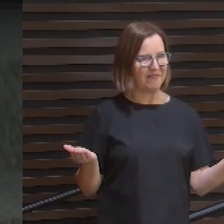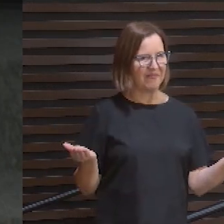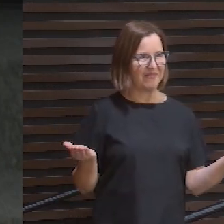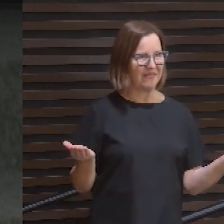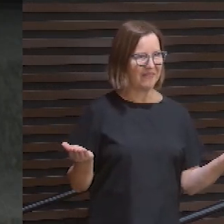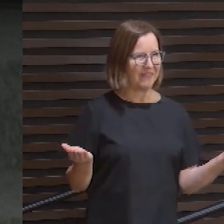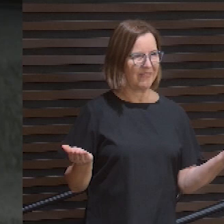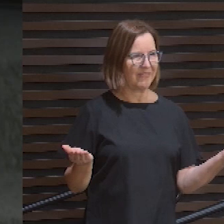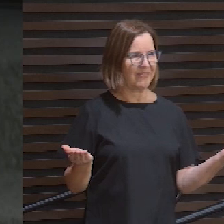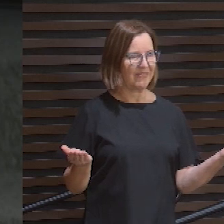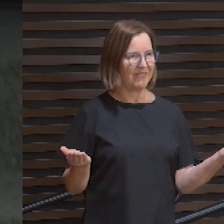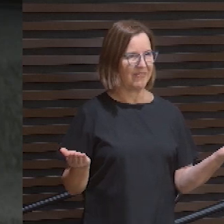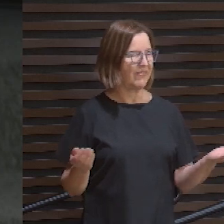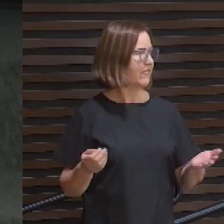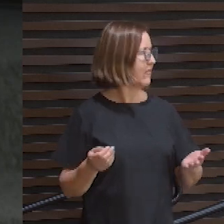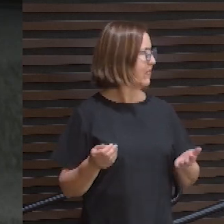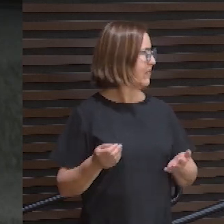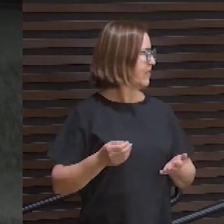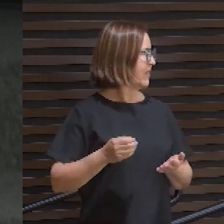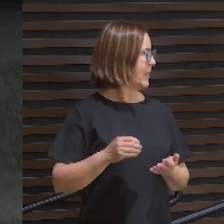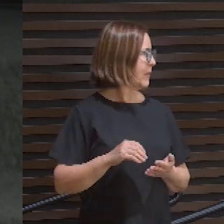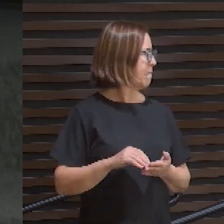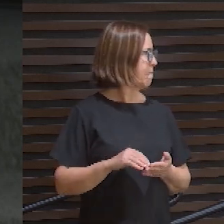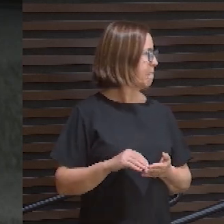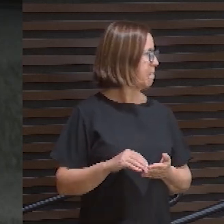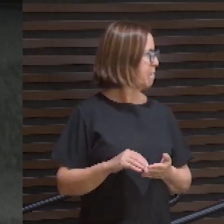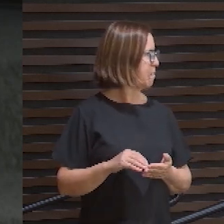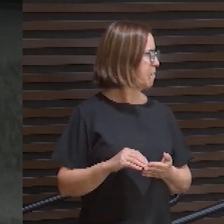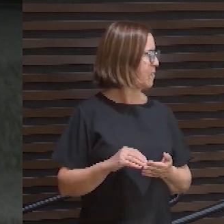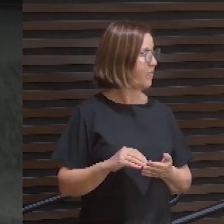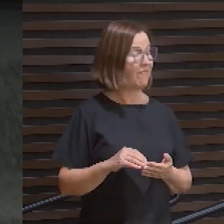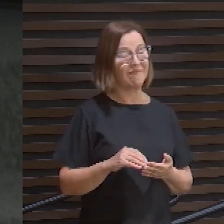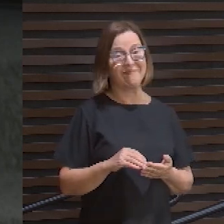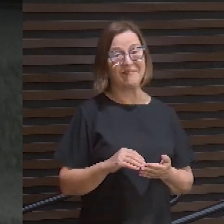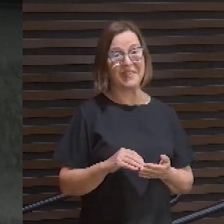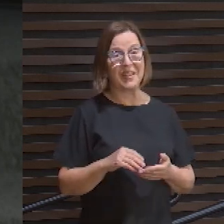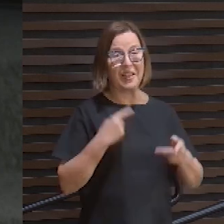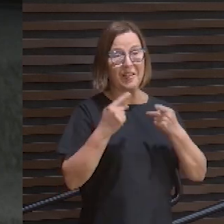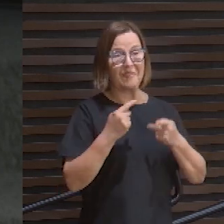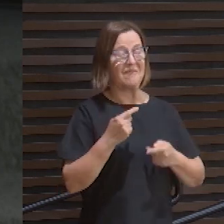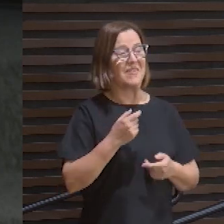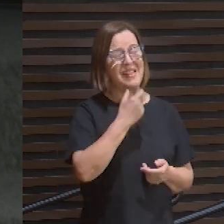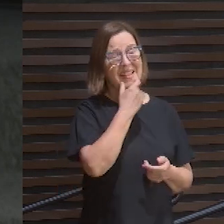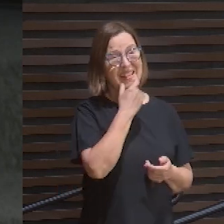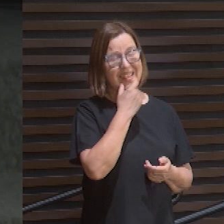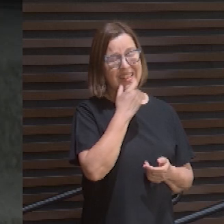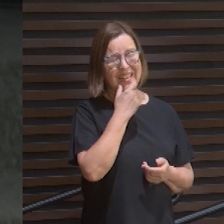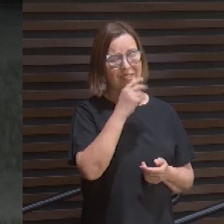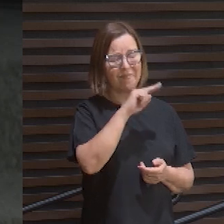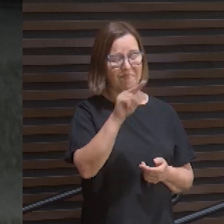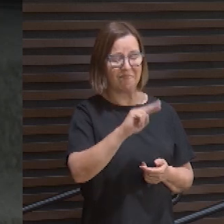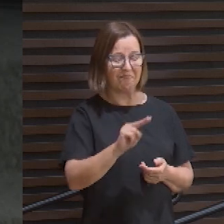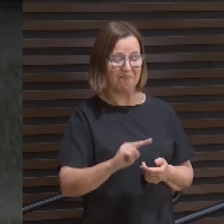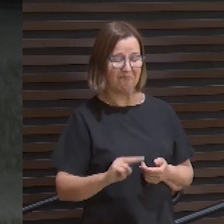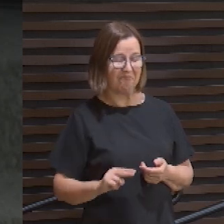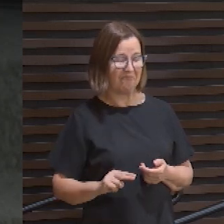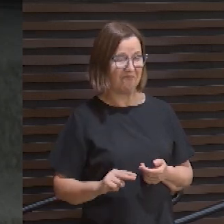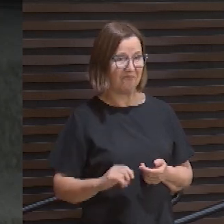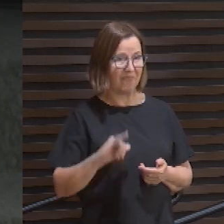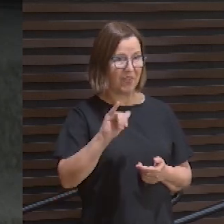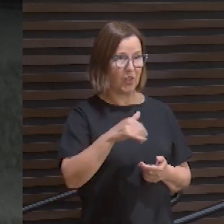o Sinclair Ferguson, Dallas Willard, Leonardo Ravenhill, John Stott,